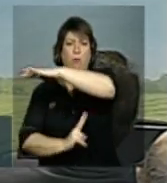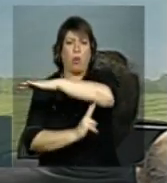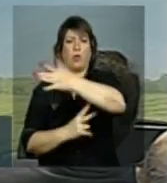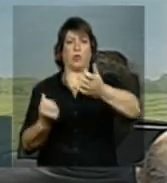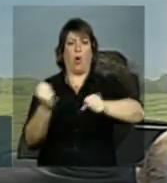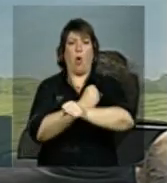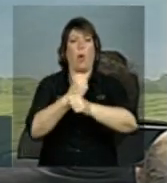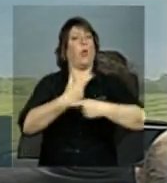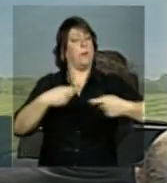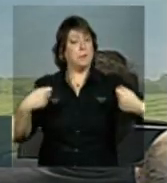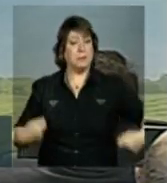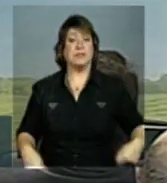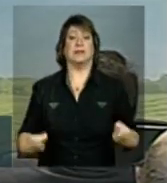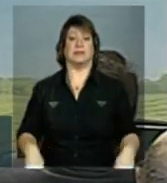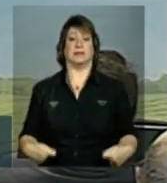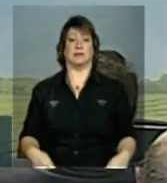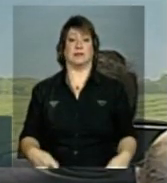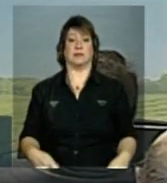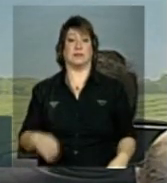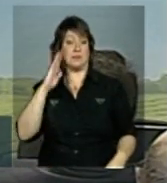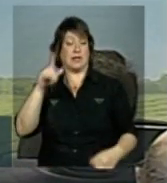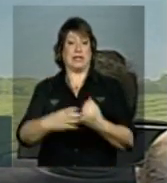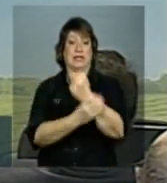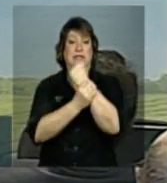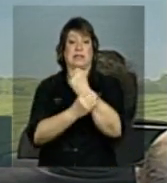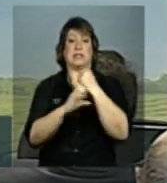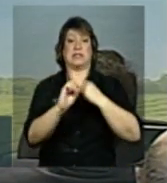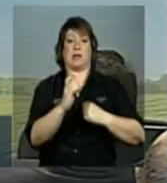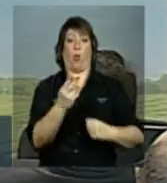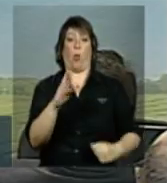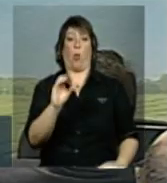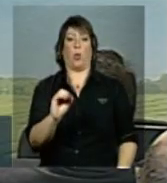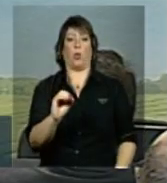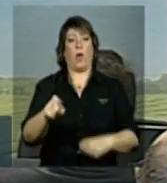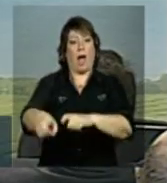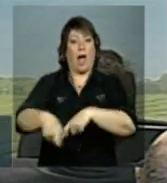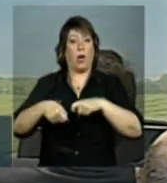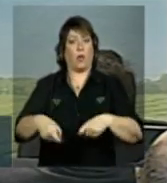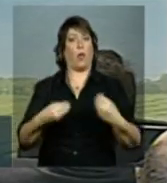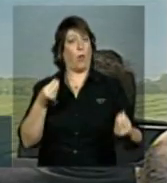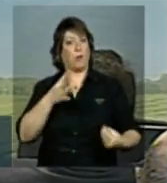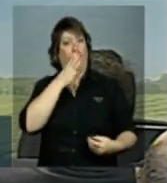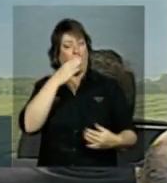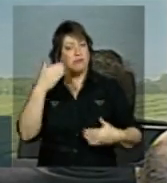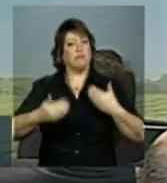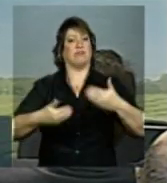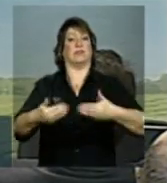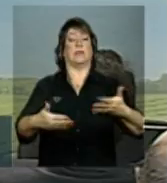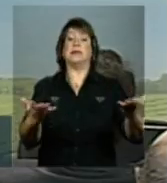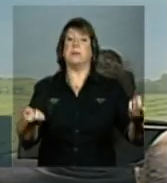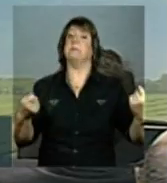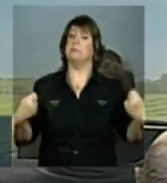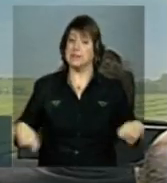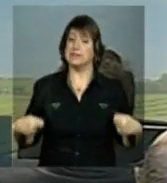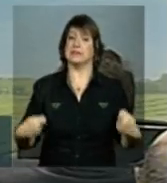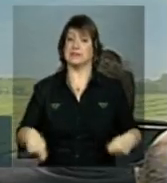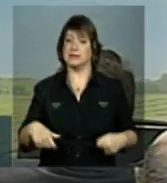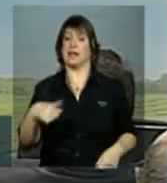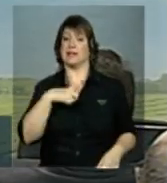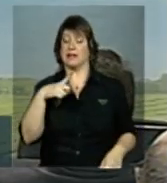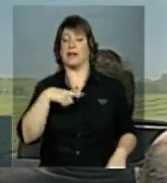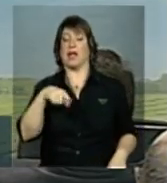a nossa grande briga é o seguro agrícola. Como avançamos? E precisa ter